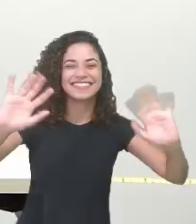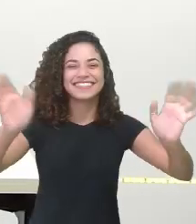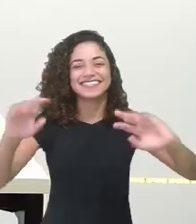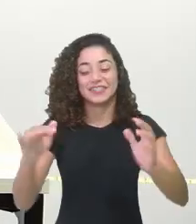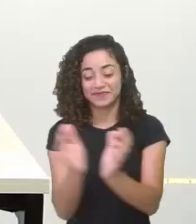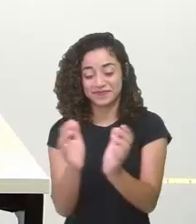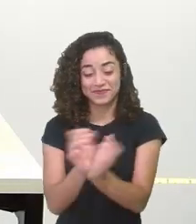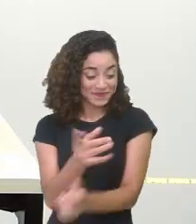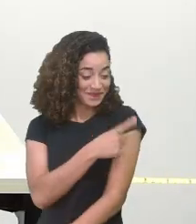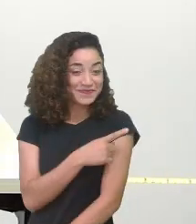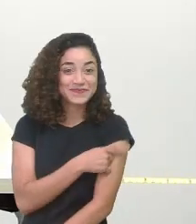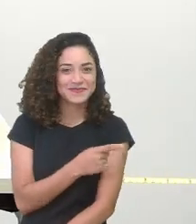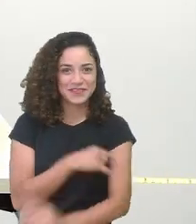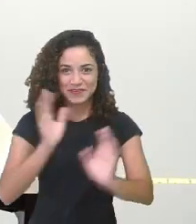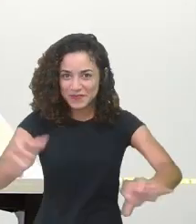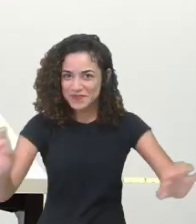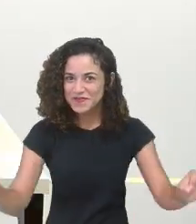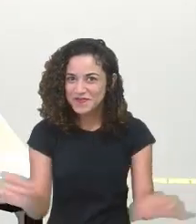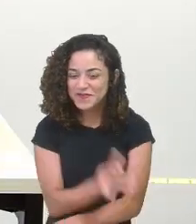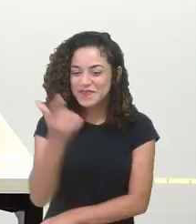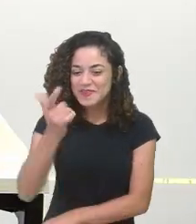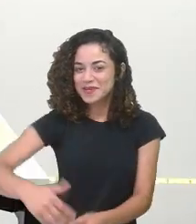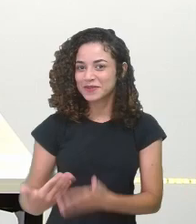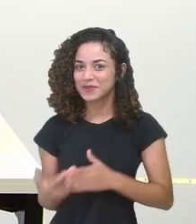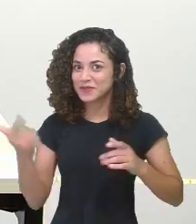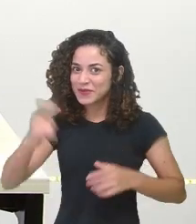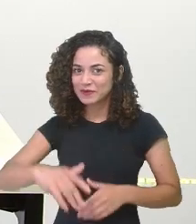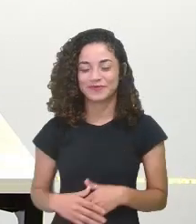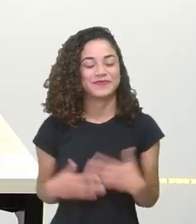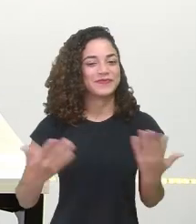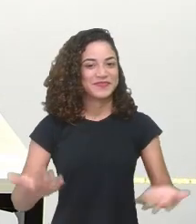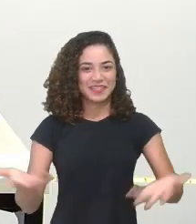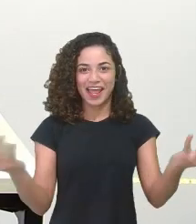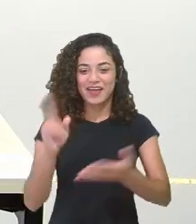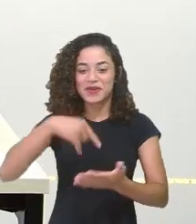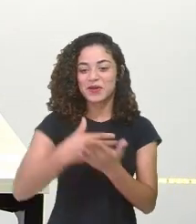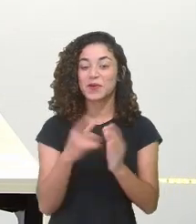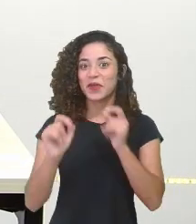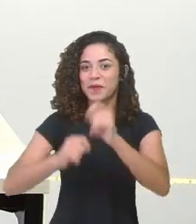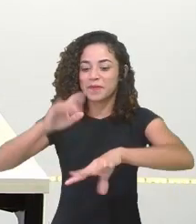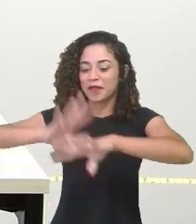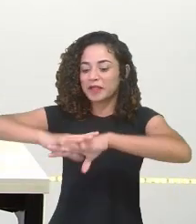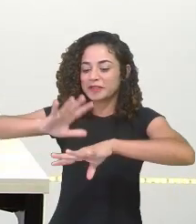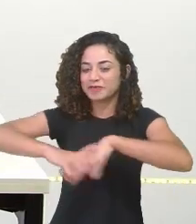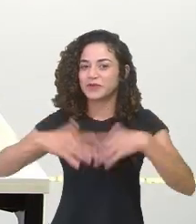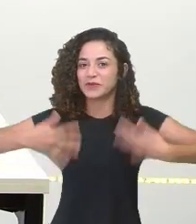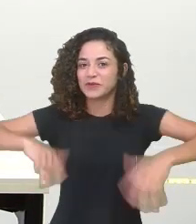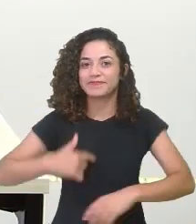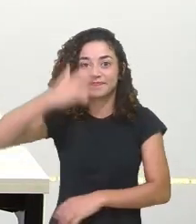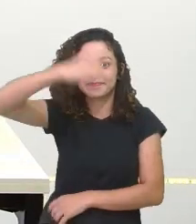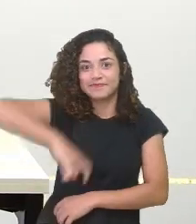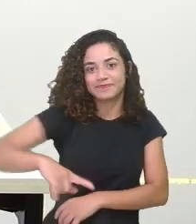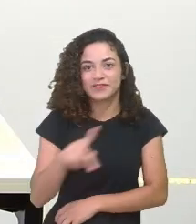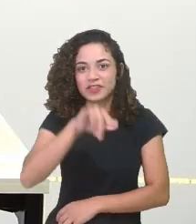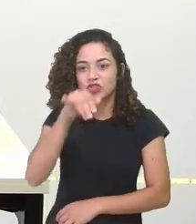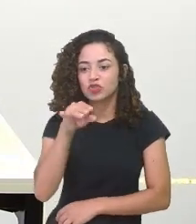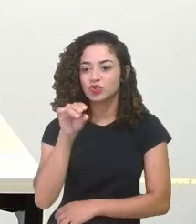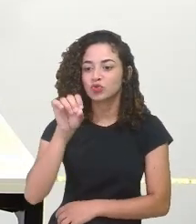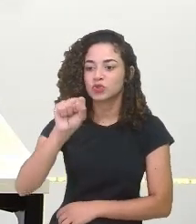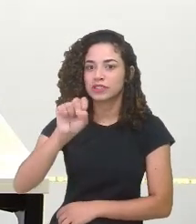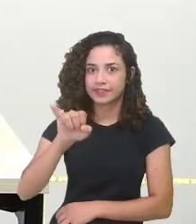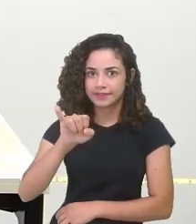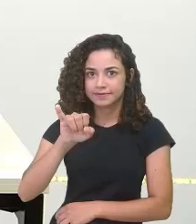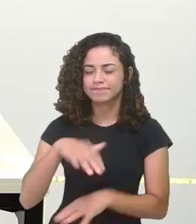Olá, turminha do primeiro ano, preparados para mais uma aulinha? Agora a aula é de matemática e eu sou a professora Josiane